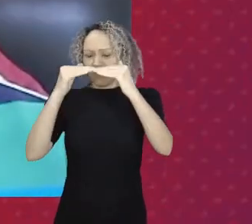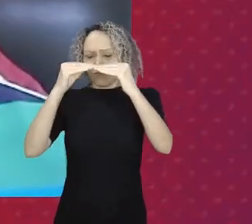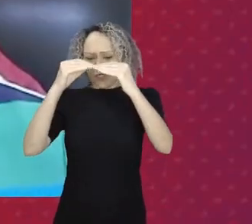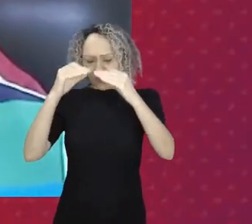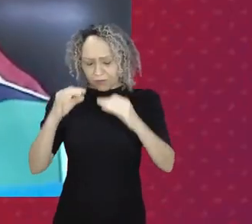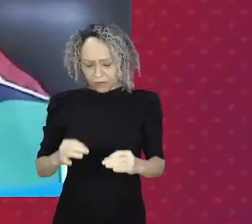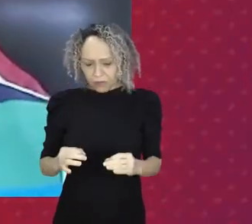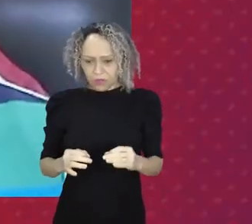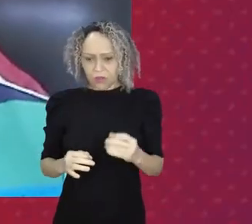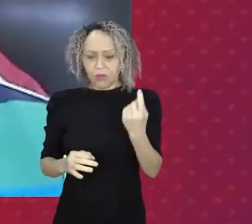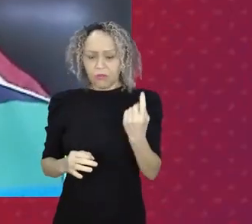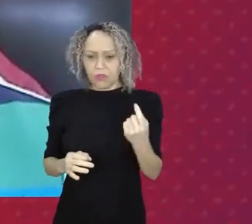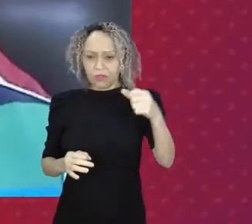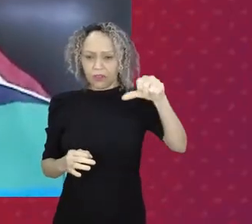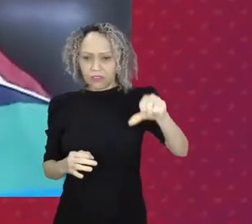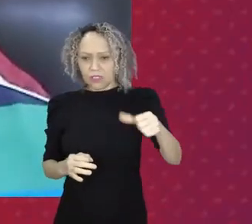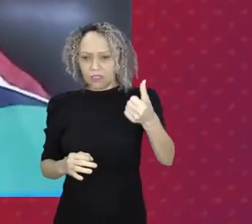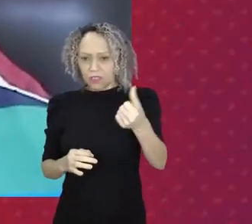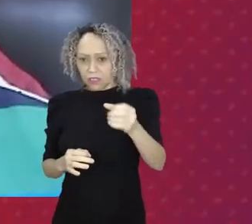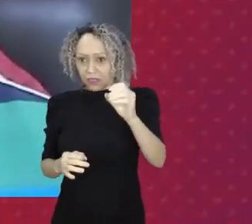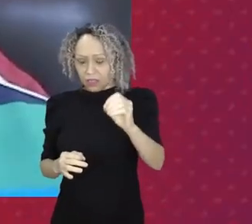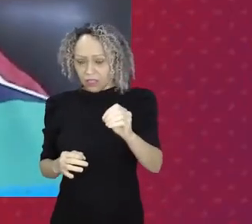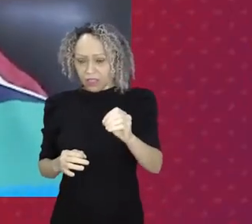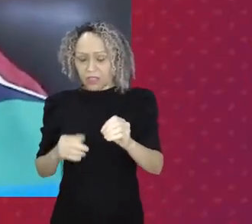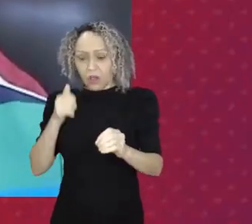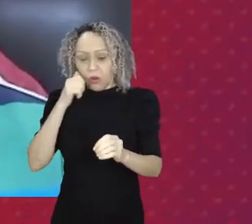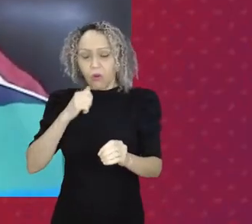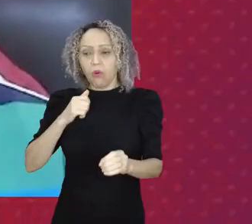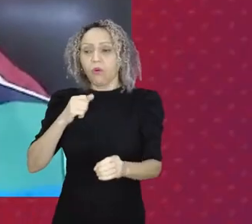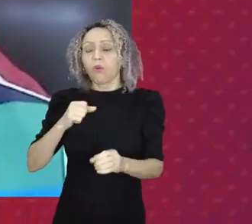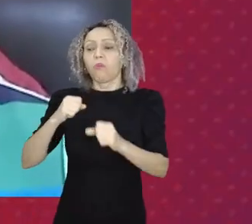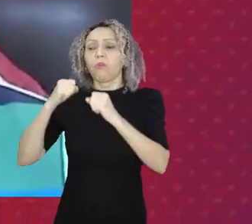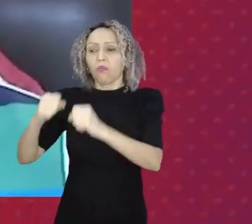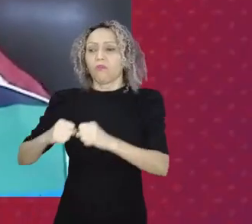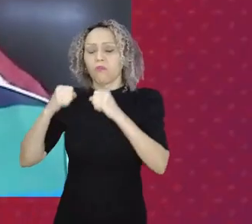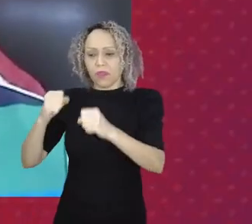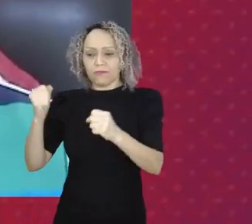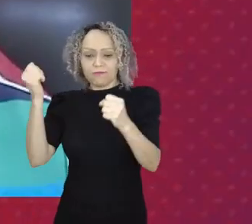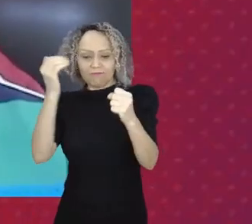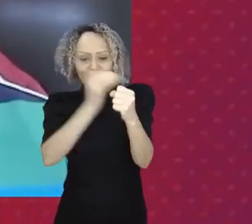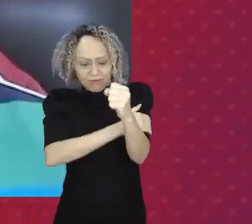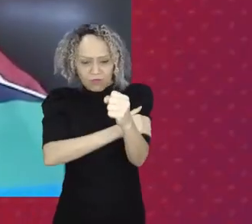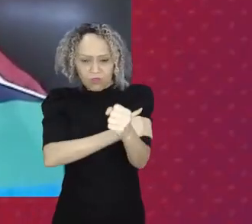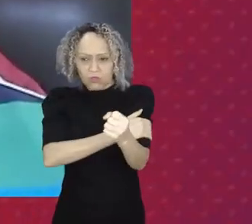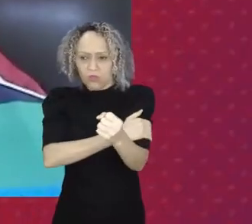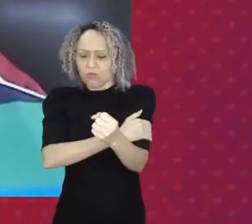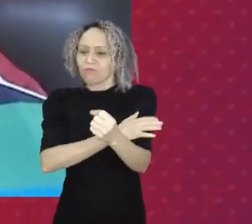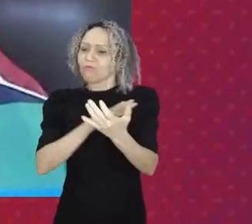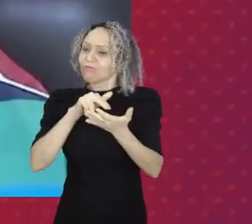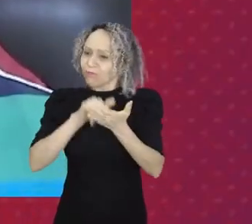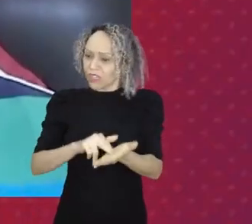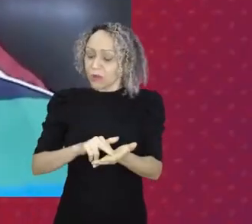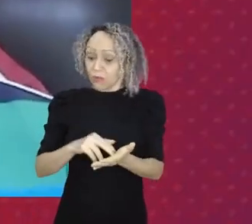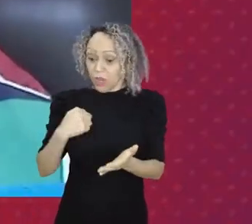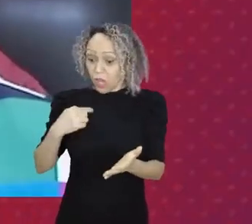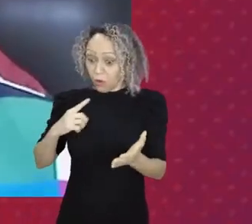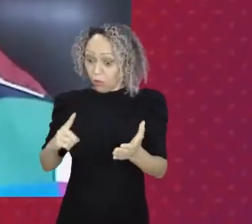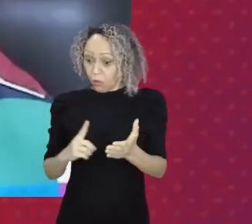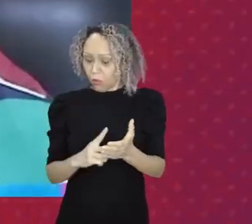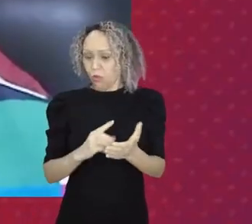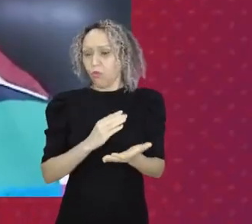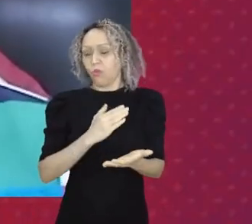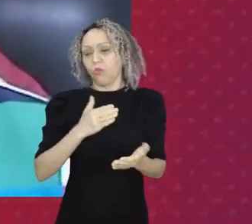1960, o movimento feminista se consolida, e aí eu começo a participar. 1975,